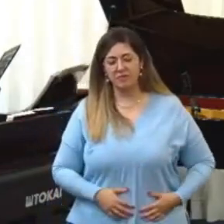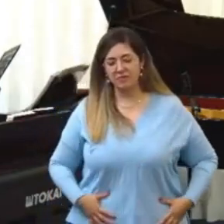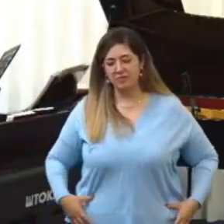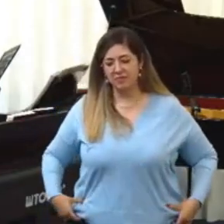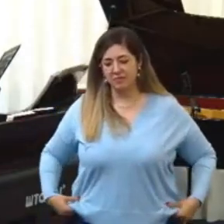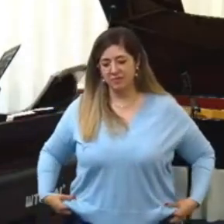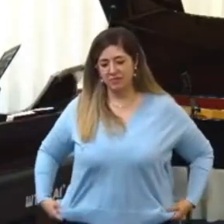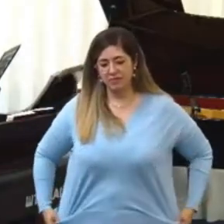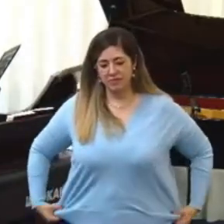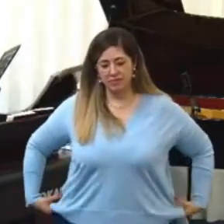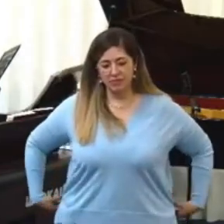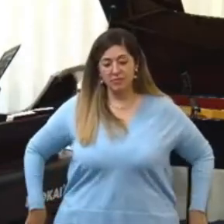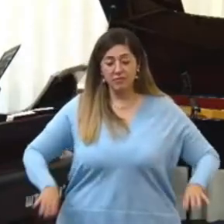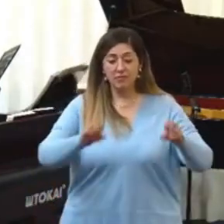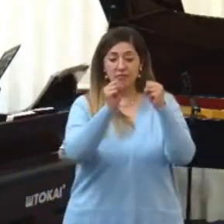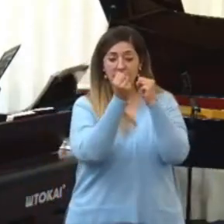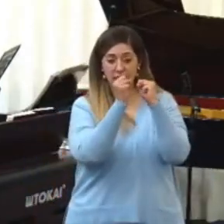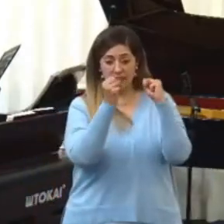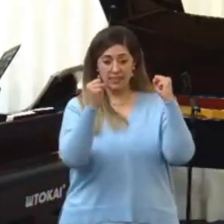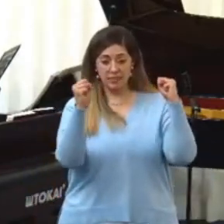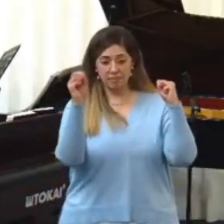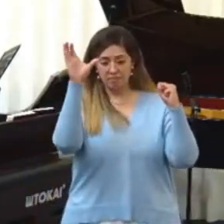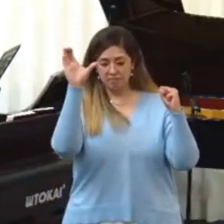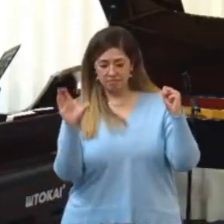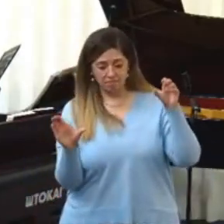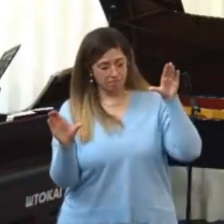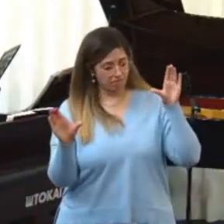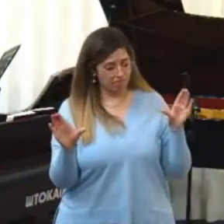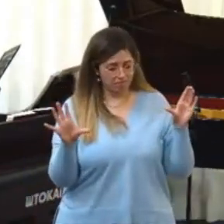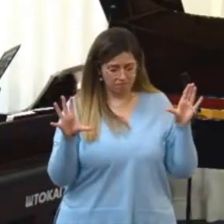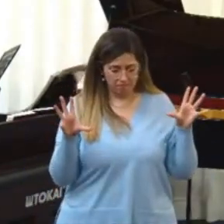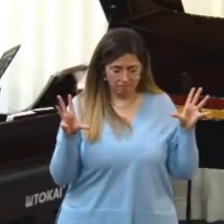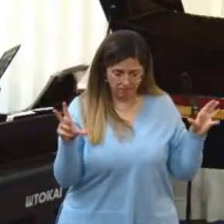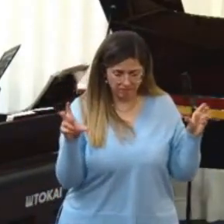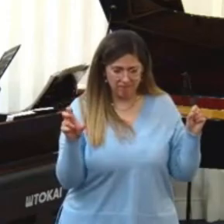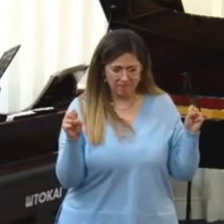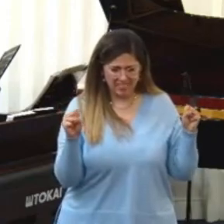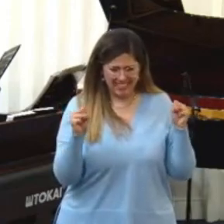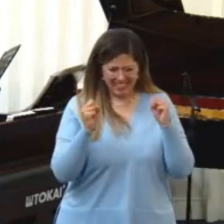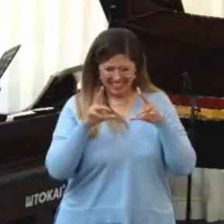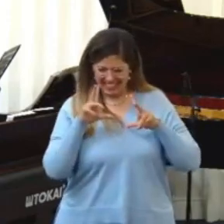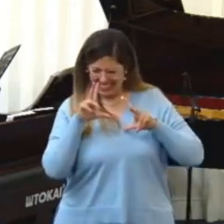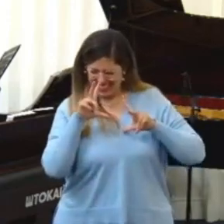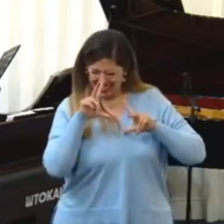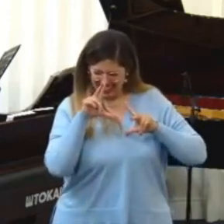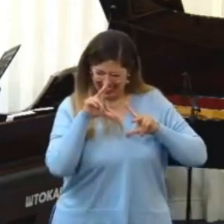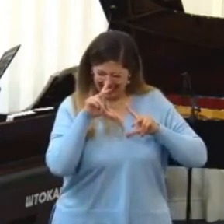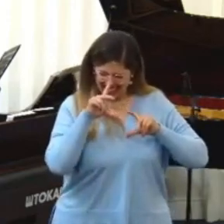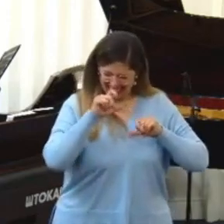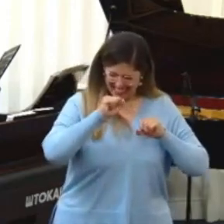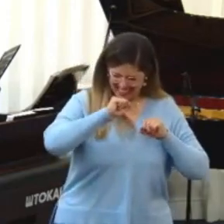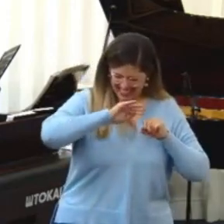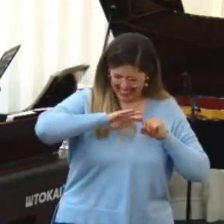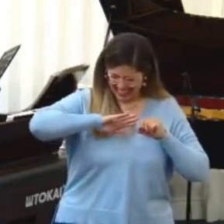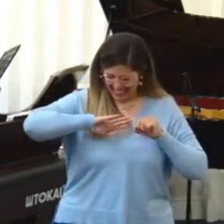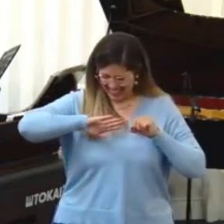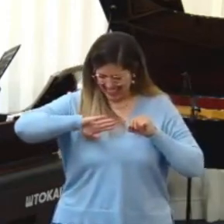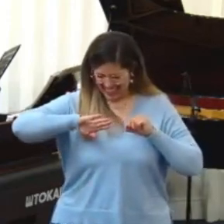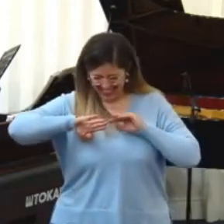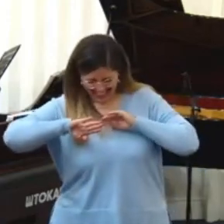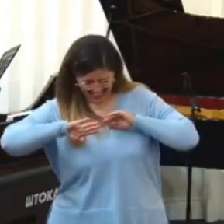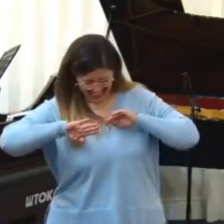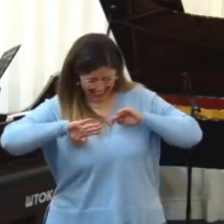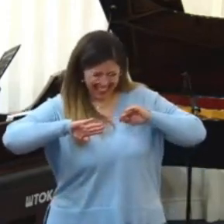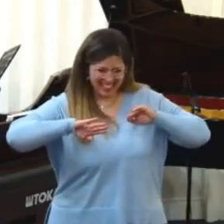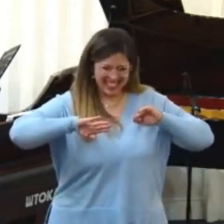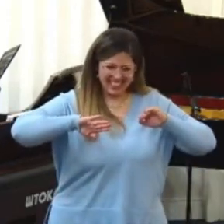Em seguida, Sansão abraçou-se às 2 colunas do meio, que sustentavam o templo, e fez força sobre elas, com a mão direita em uma e com a